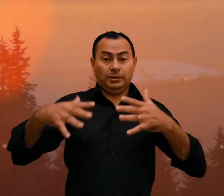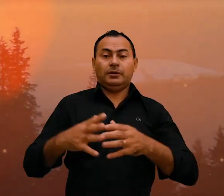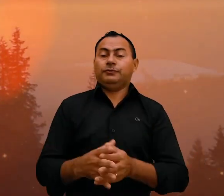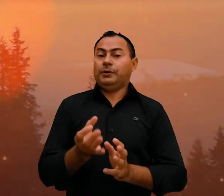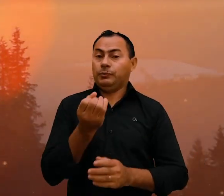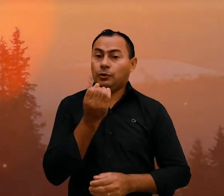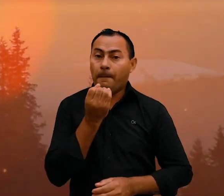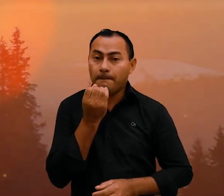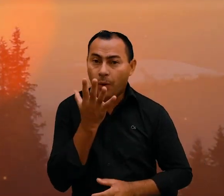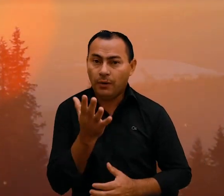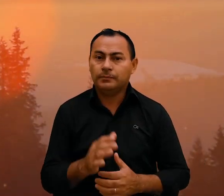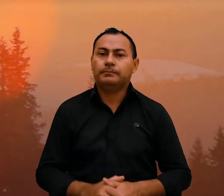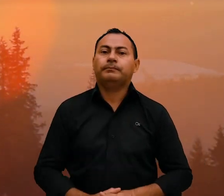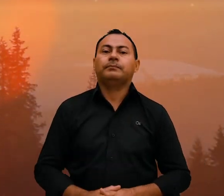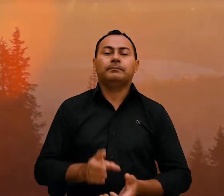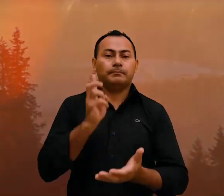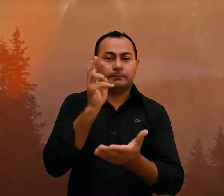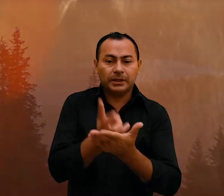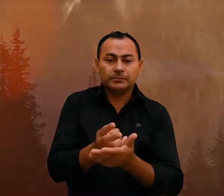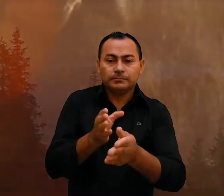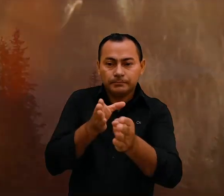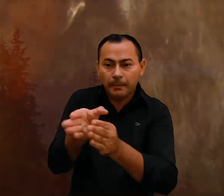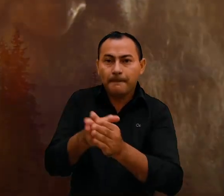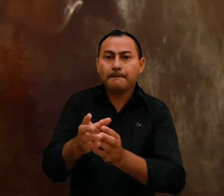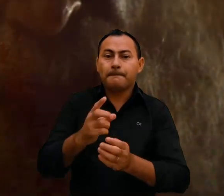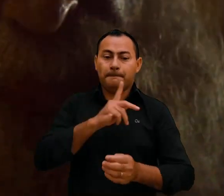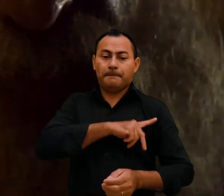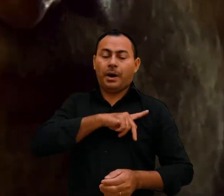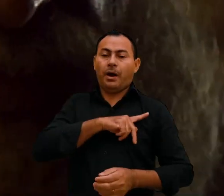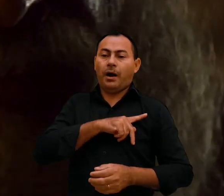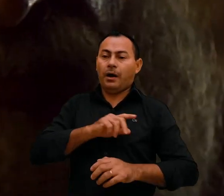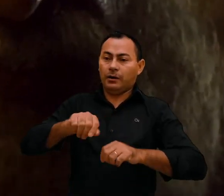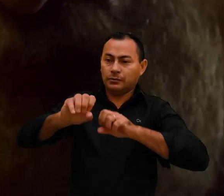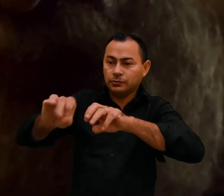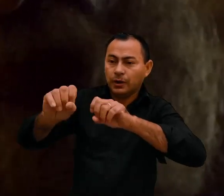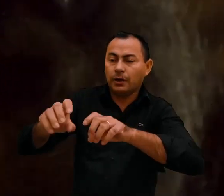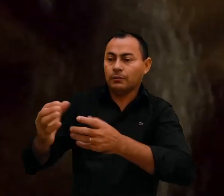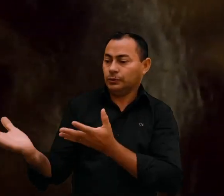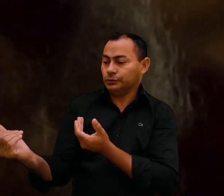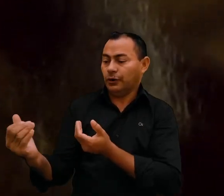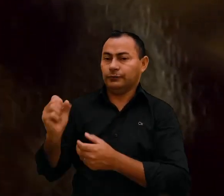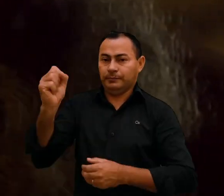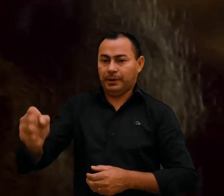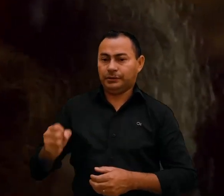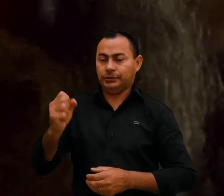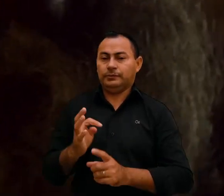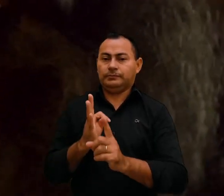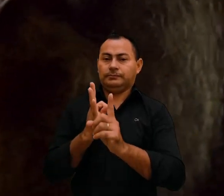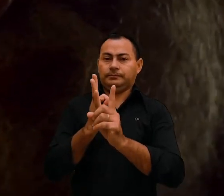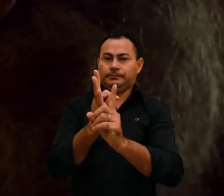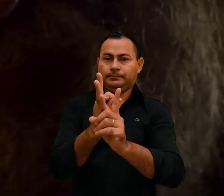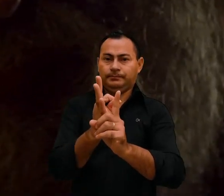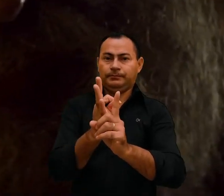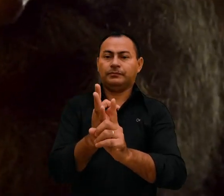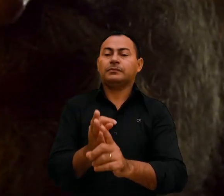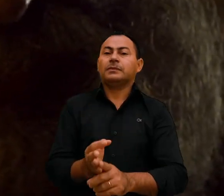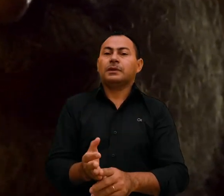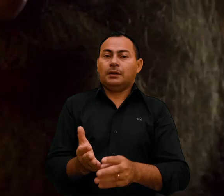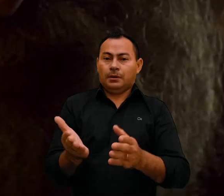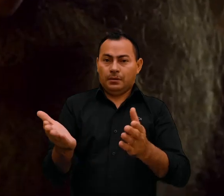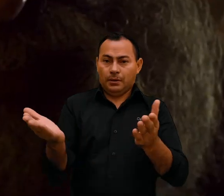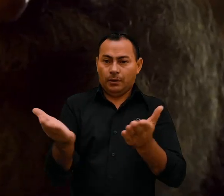importante foi muito bom e foi o mesmo conselho que Paulo deu ao Jovem pastor Timóteo